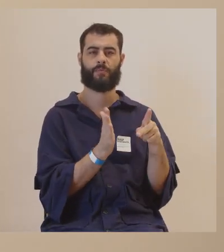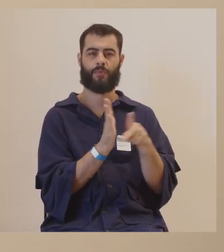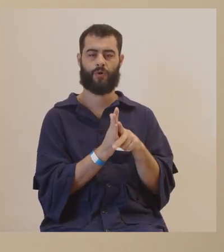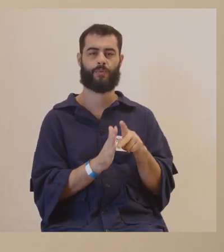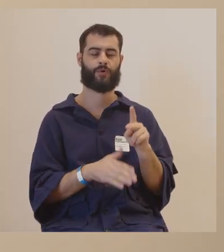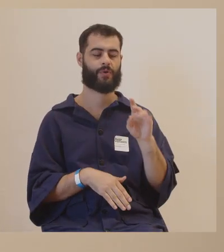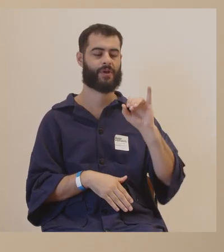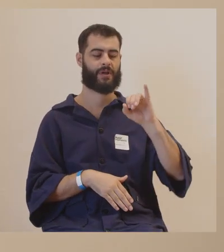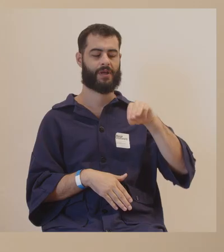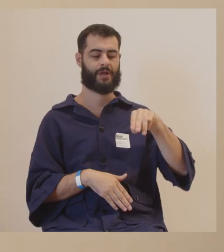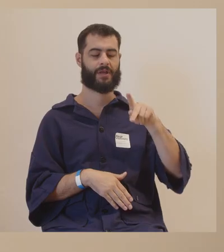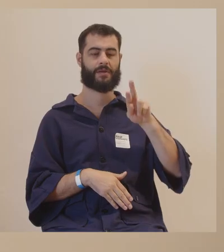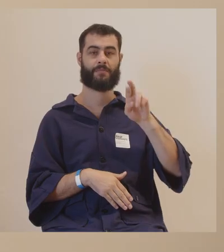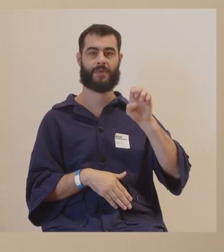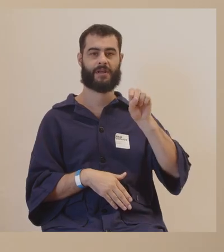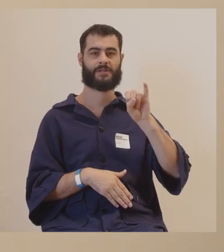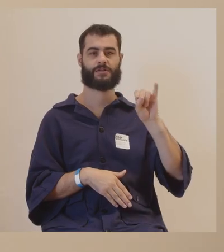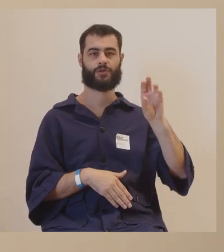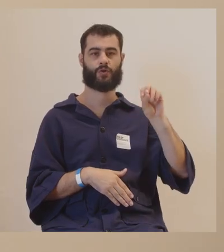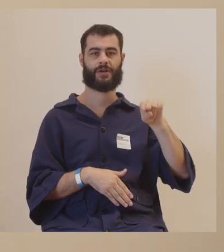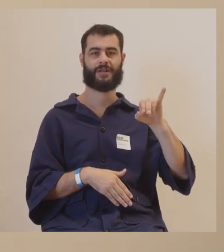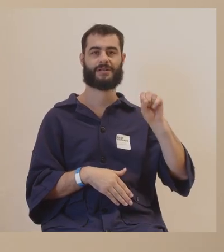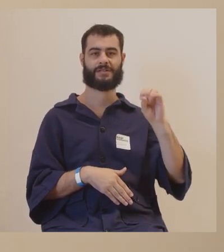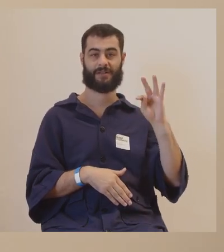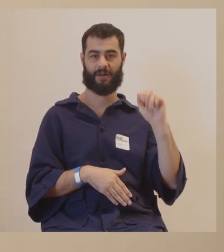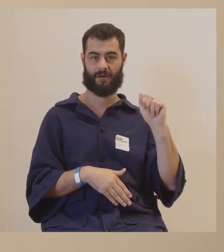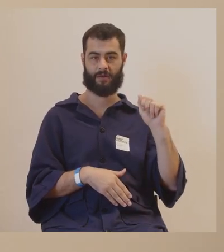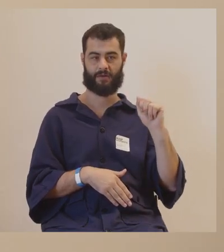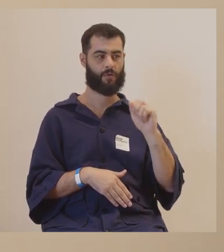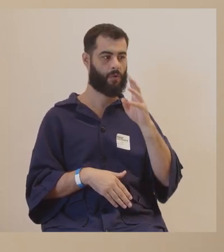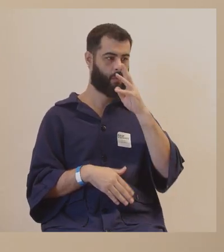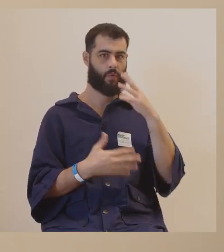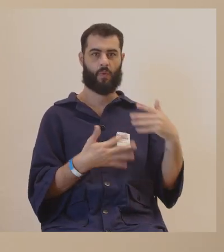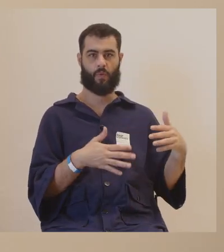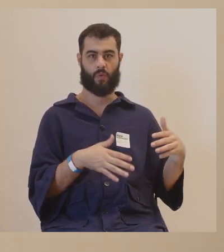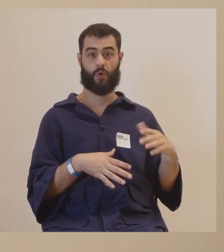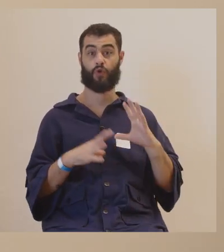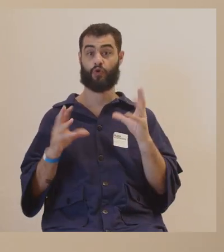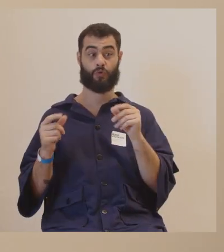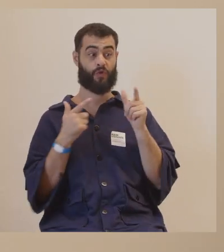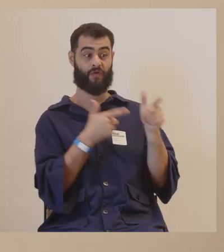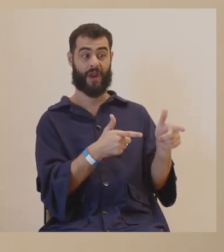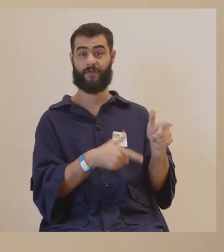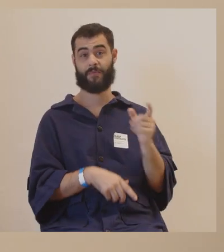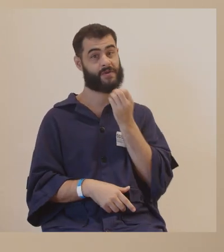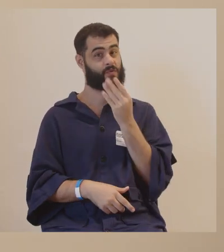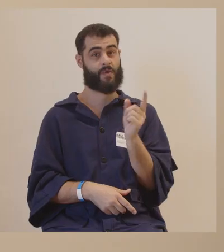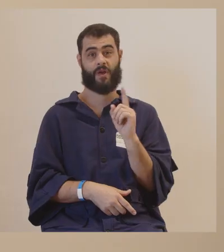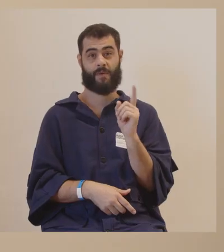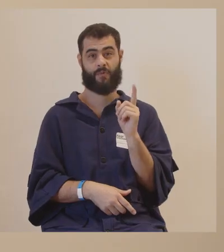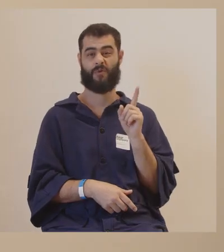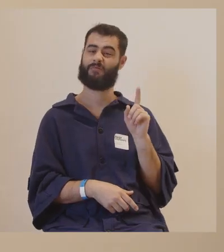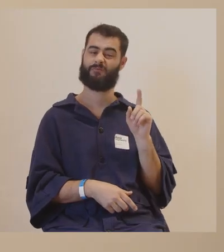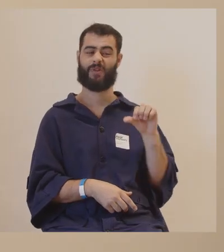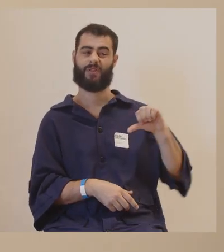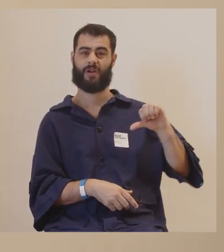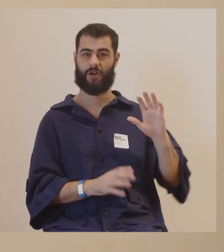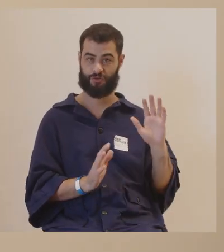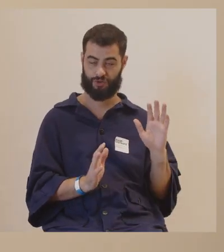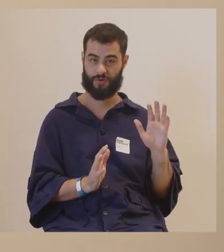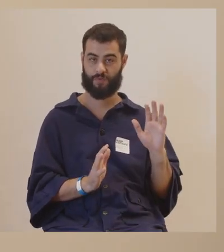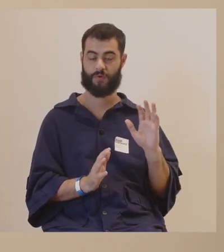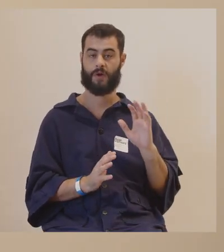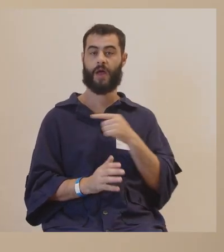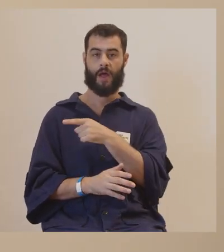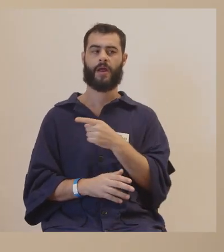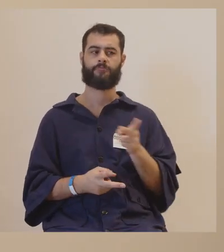né, era quer dizer, não tinha nada a ver com a pintura dele. Então, por exemplo, o Degas começa a ter um papel bem mais importante na